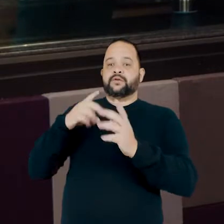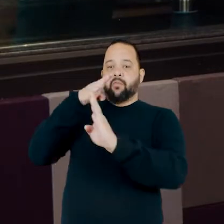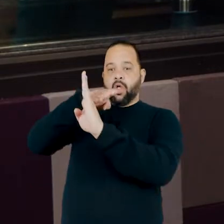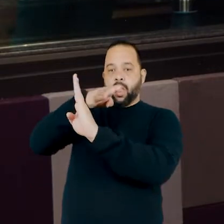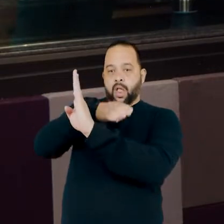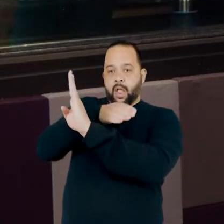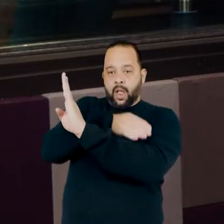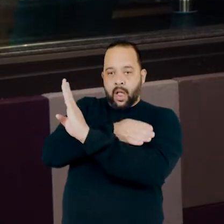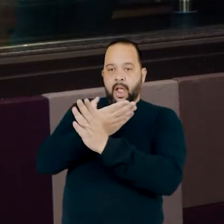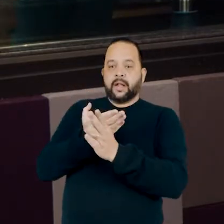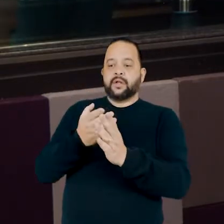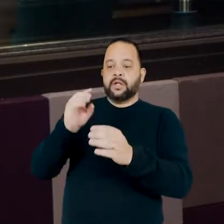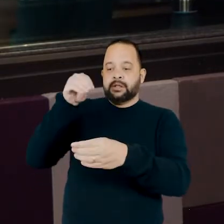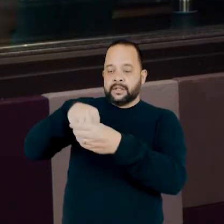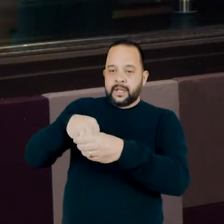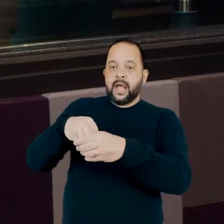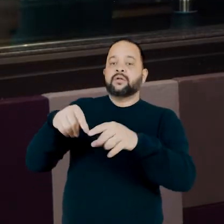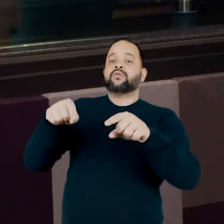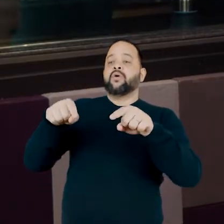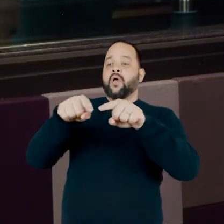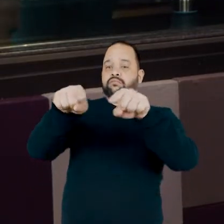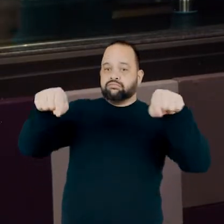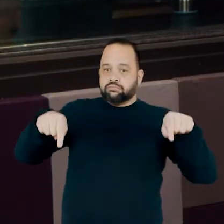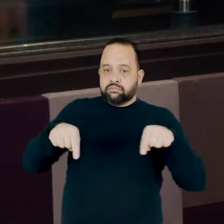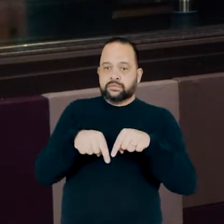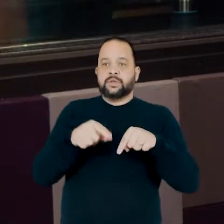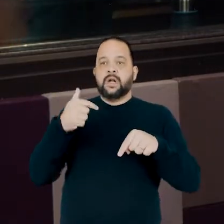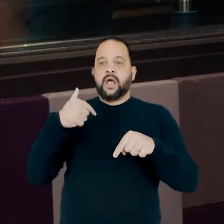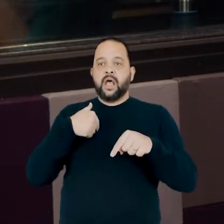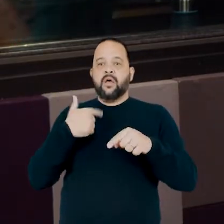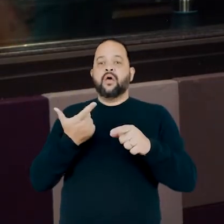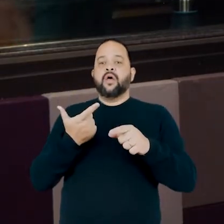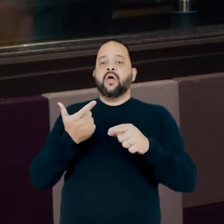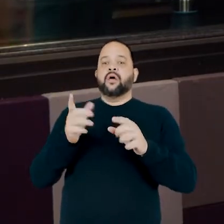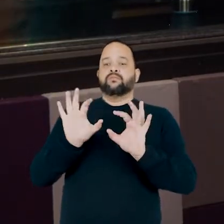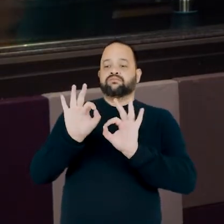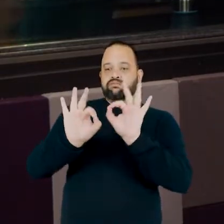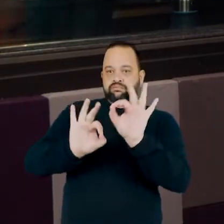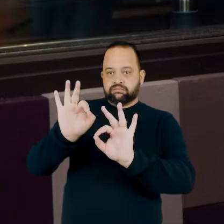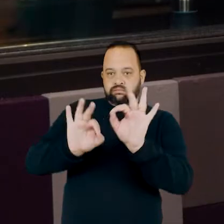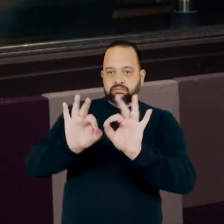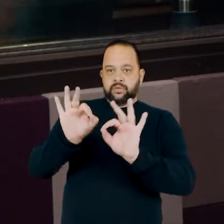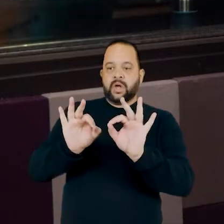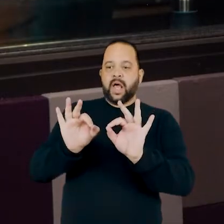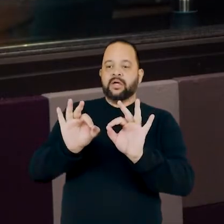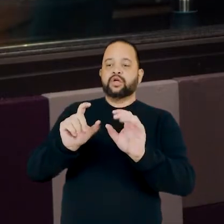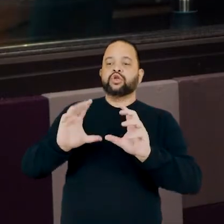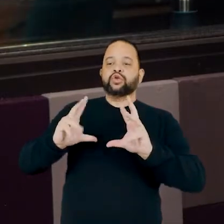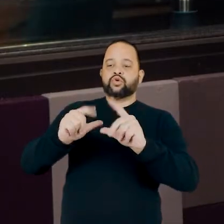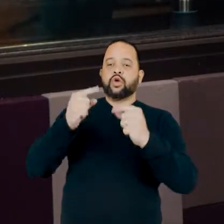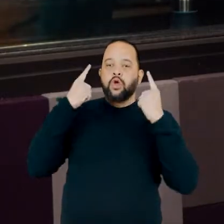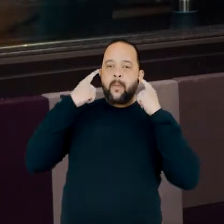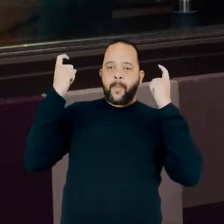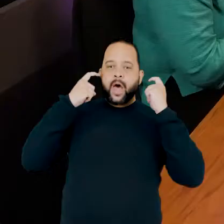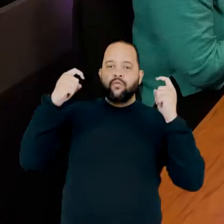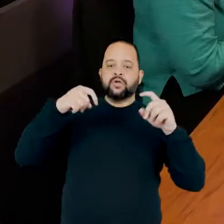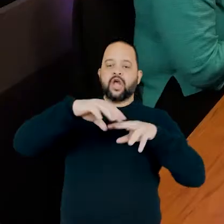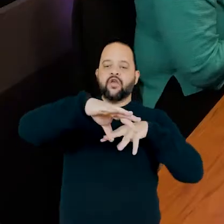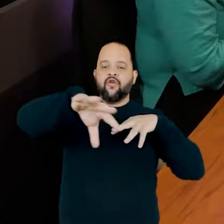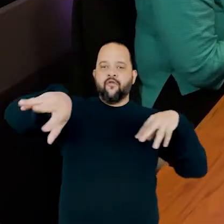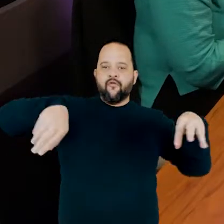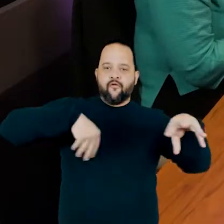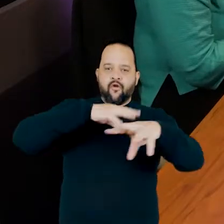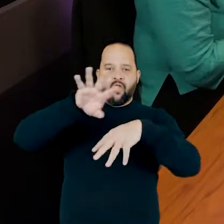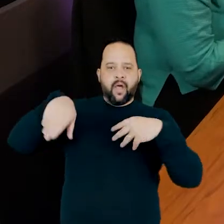sala instalada. Eu coloco aqui um ponto de interesse e eu coloco esse ponto de interesse em mute. Então, eu passo a ignorar o barulho que vem nesse ponto,